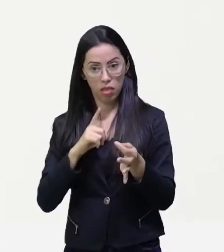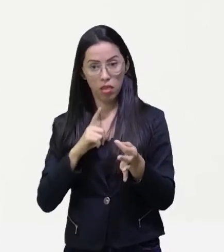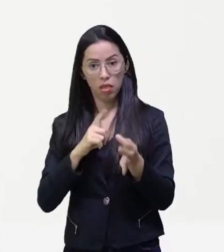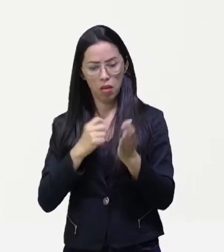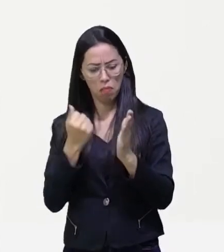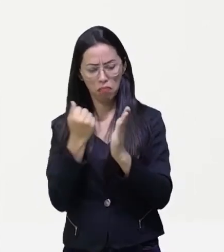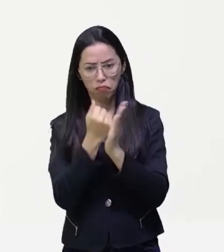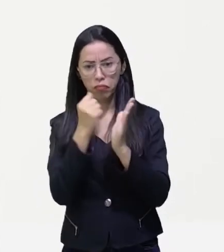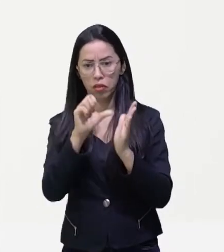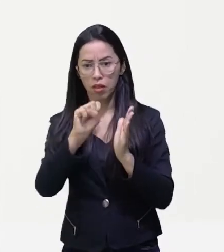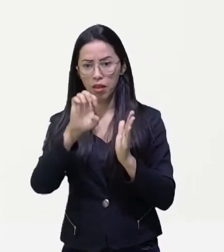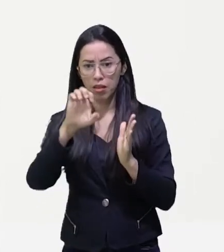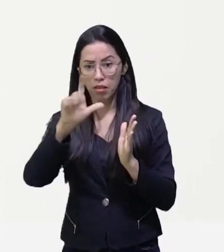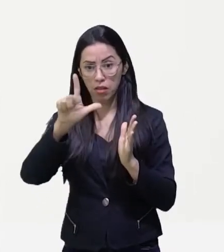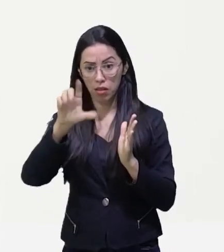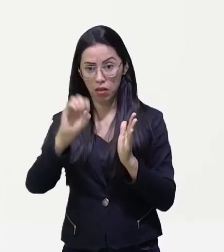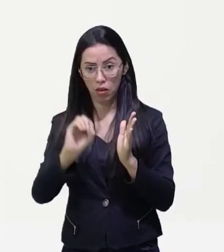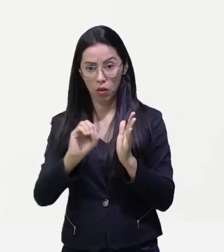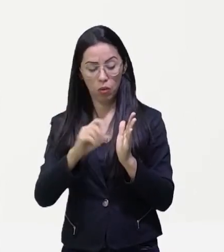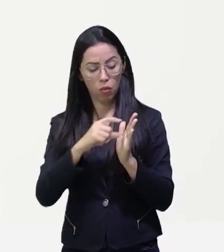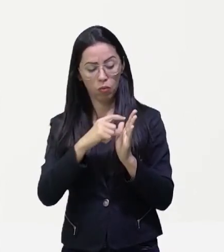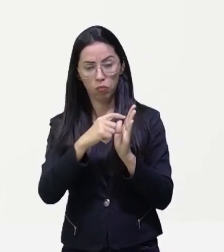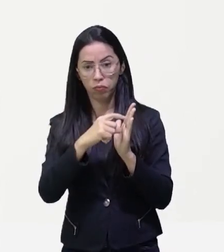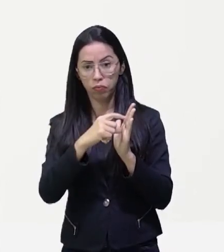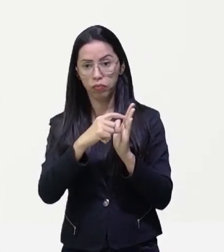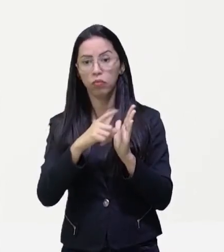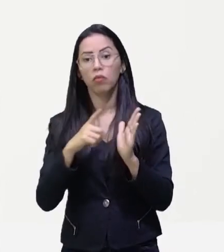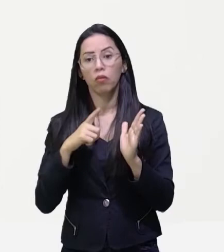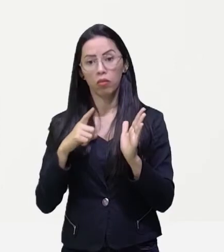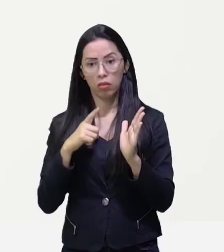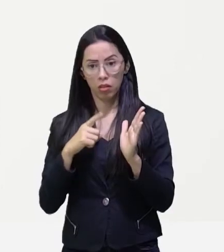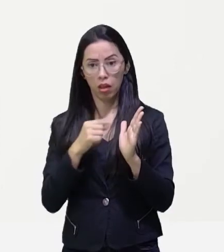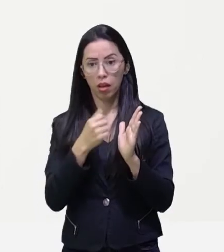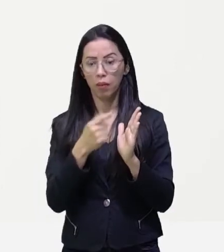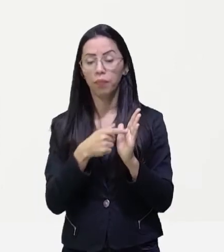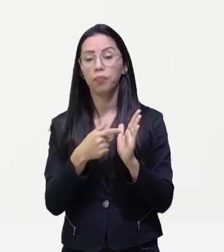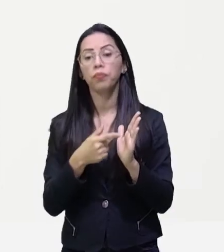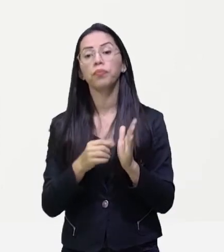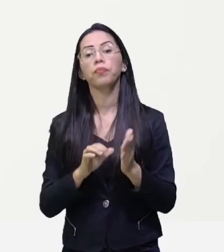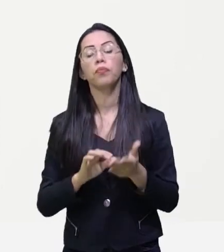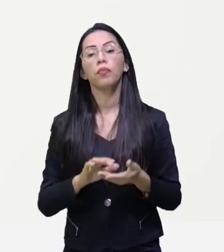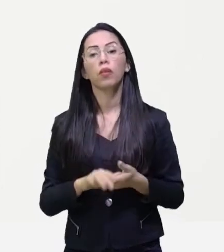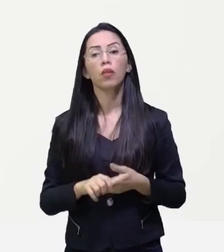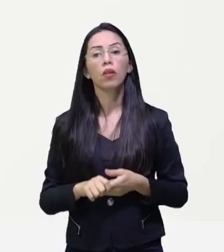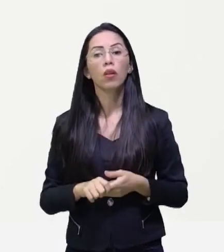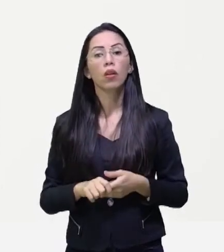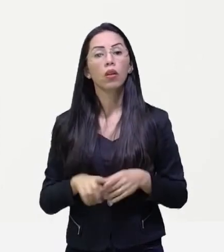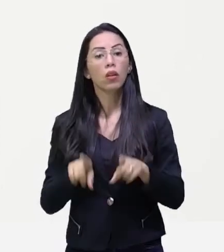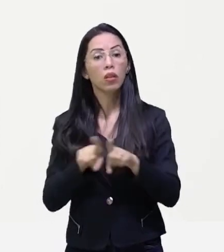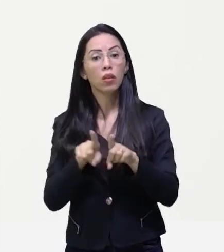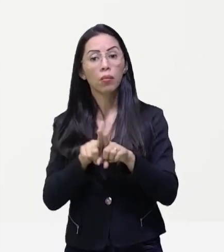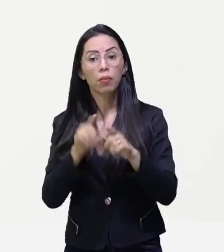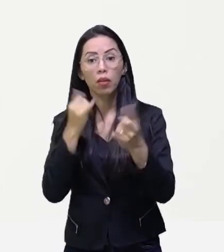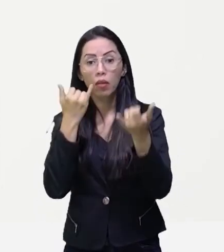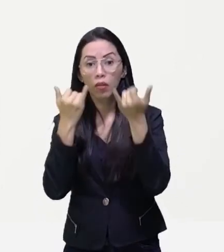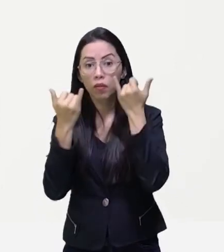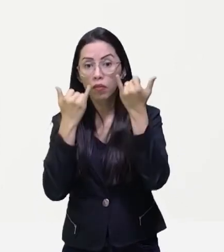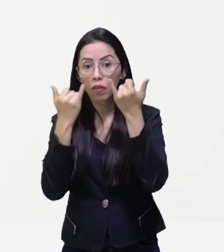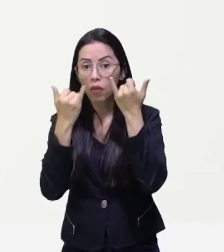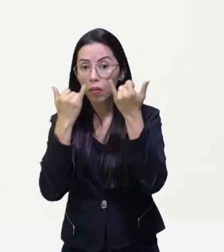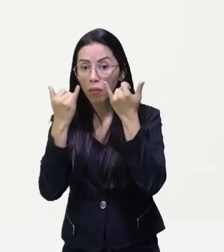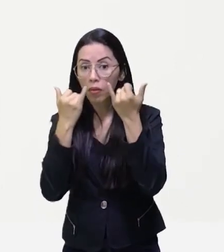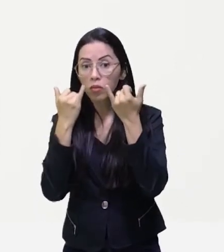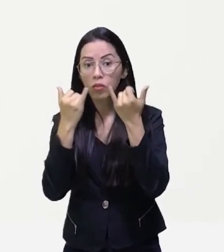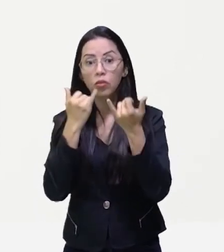lá onde você vai mandar a sua cartinha, geralmente no correio. Já as informações referentes ao remetente devem